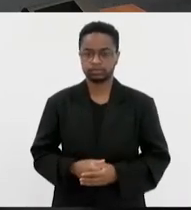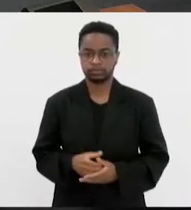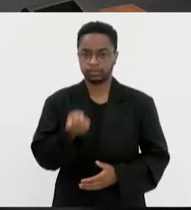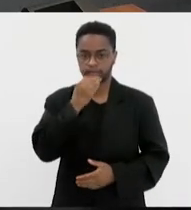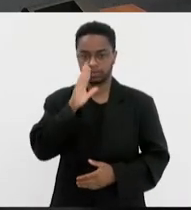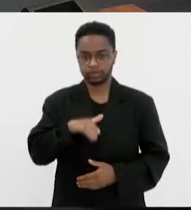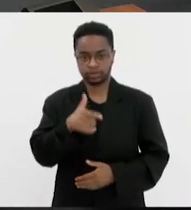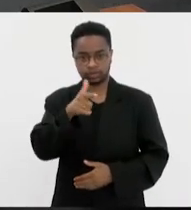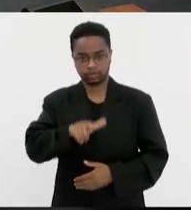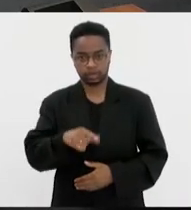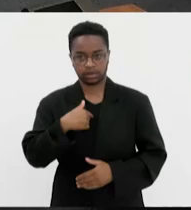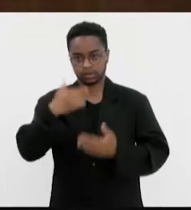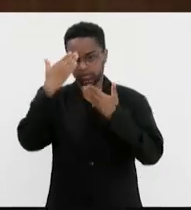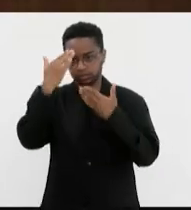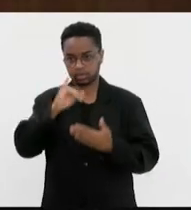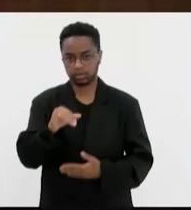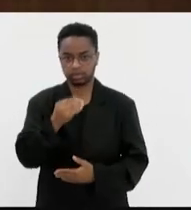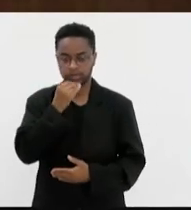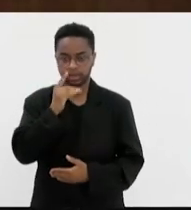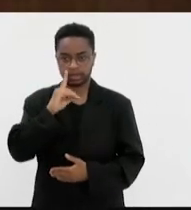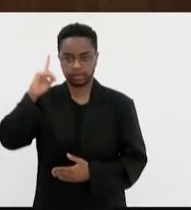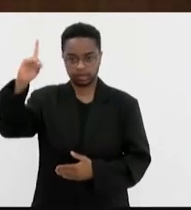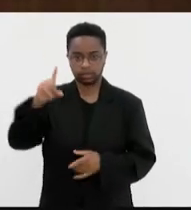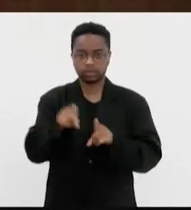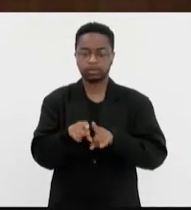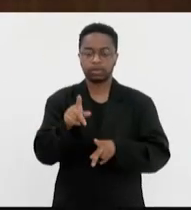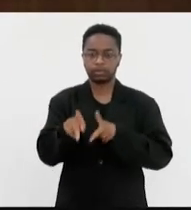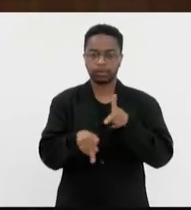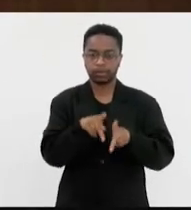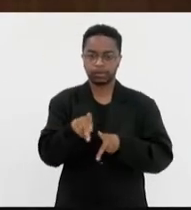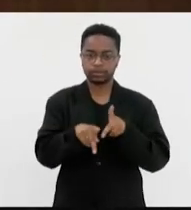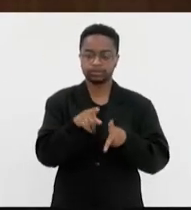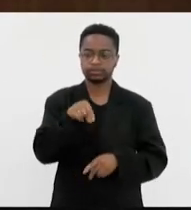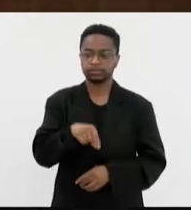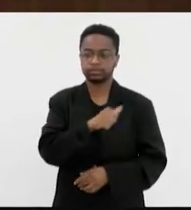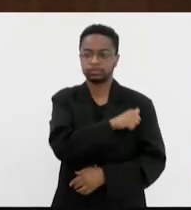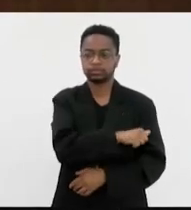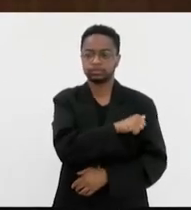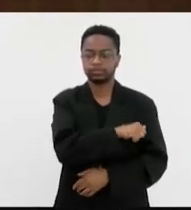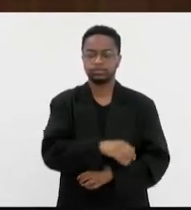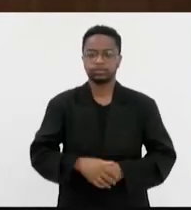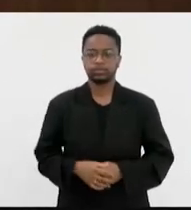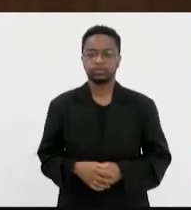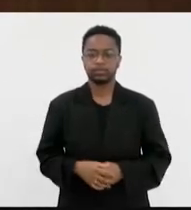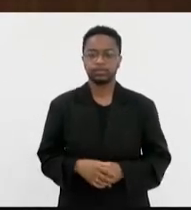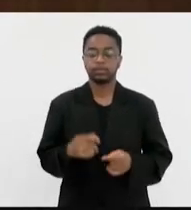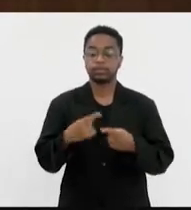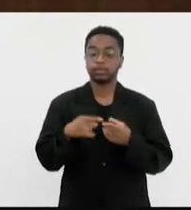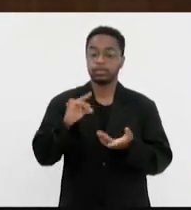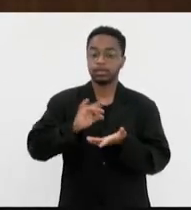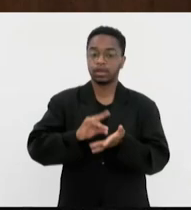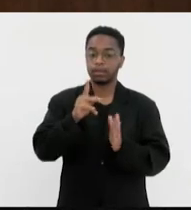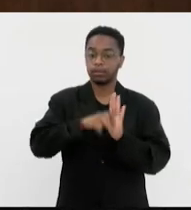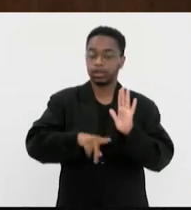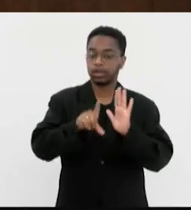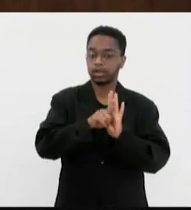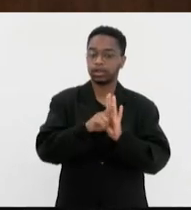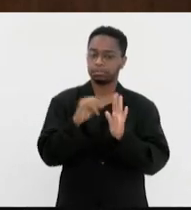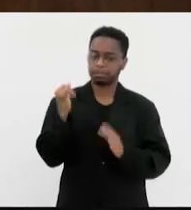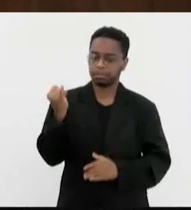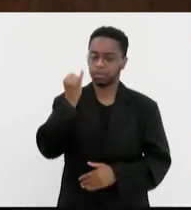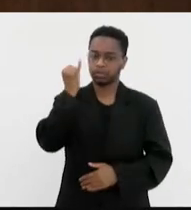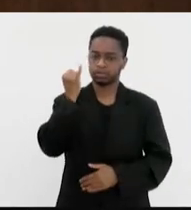vez aqui agradecer essa oportunidade a Deus, à população. Na realidade, esse projeto de lei é de suma